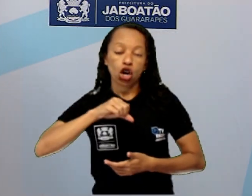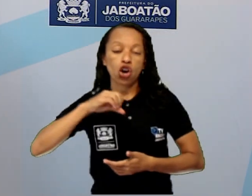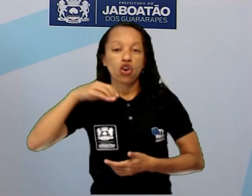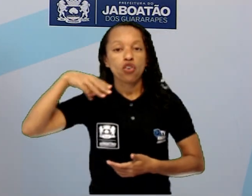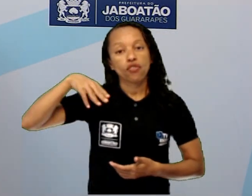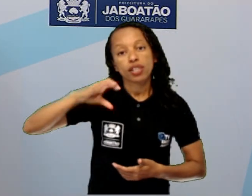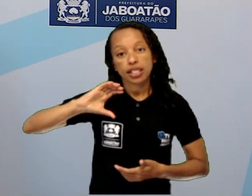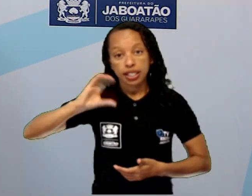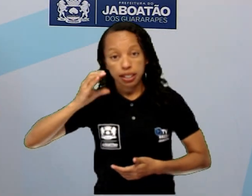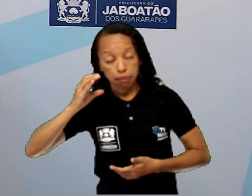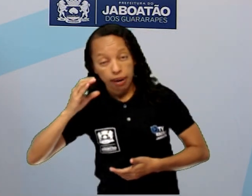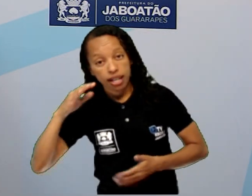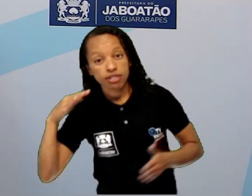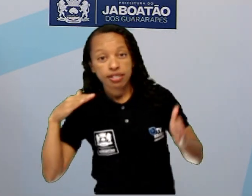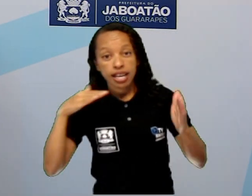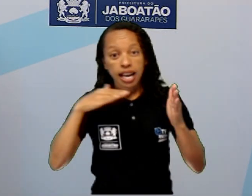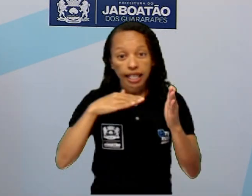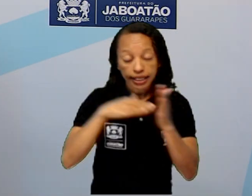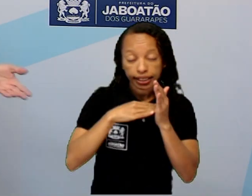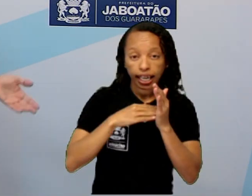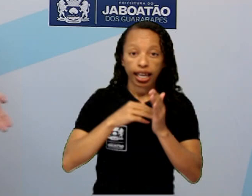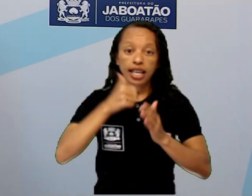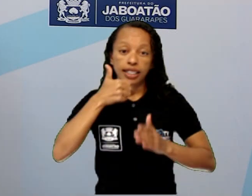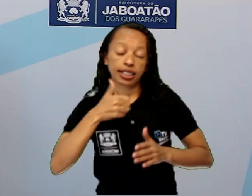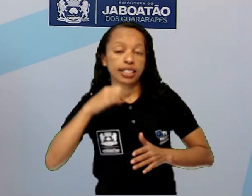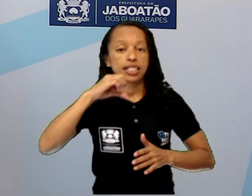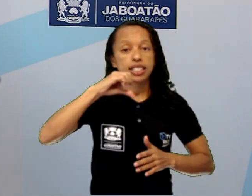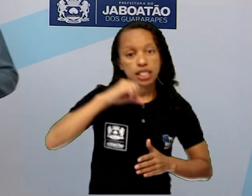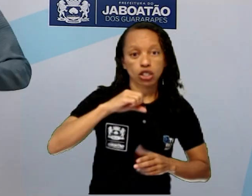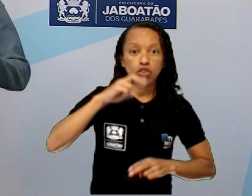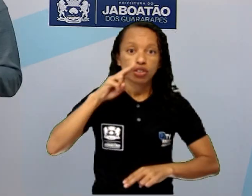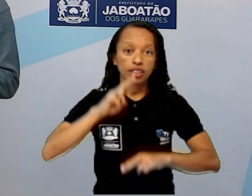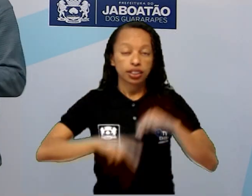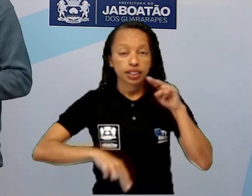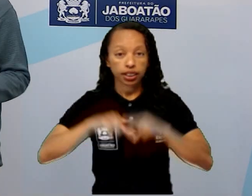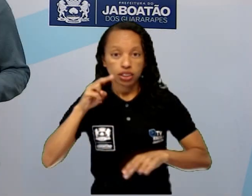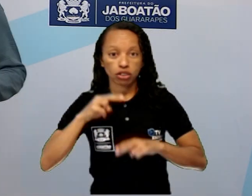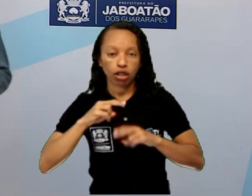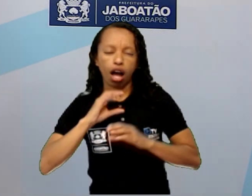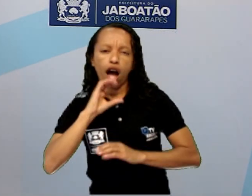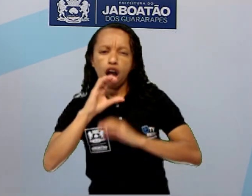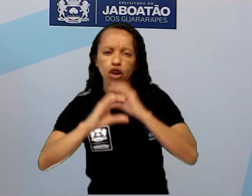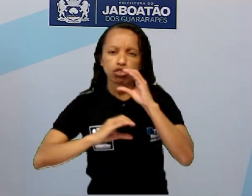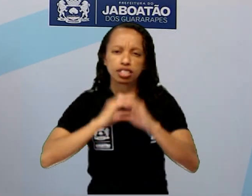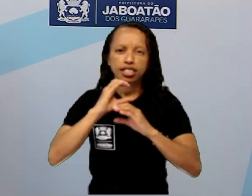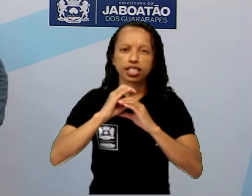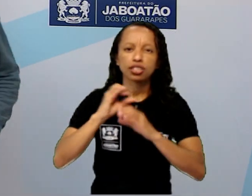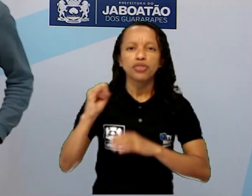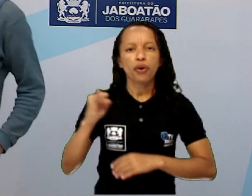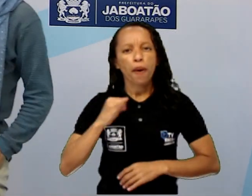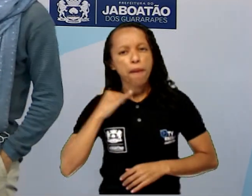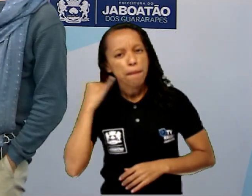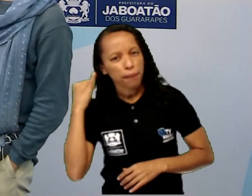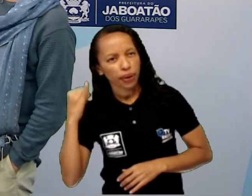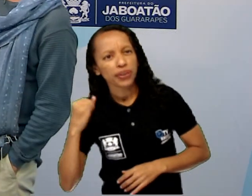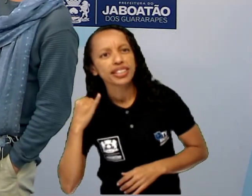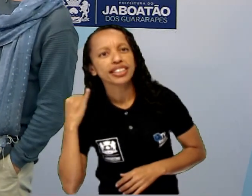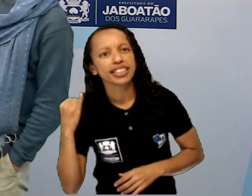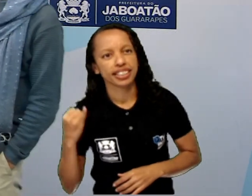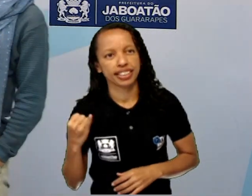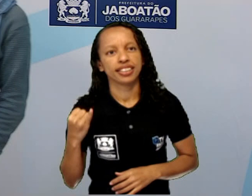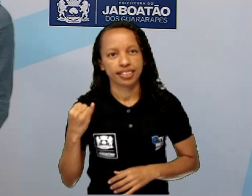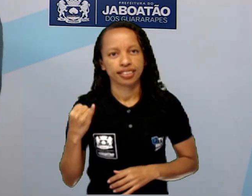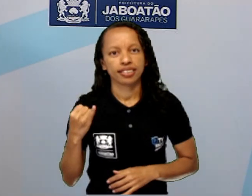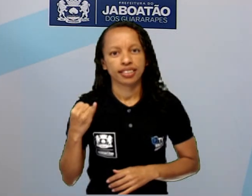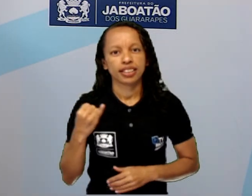Então, é um ciclo que a gente sabe que todo mundo conhece já, mas é bom a gente citar aqui alguns aspectos. Ele começa com o